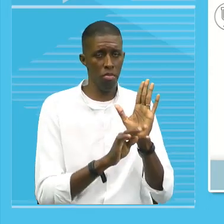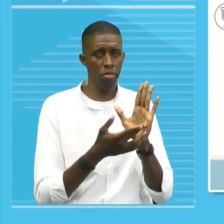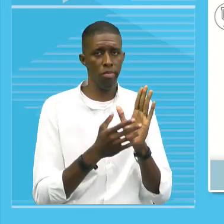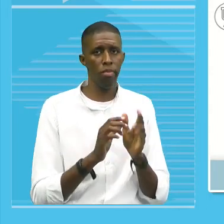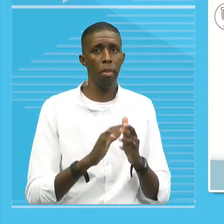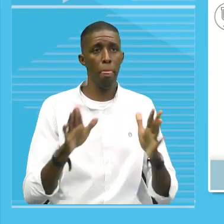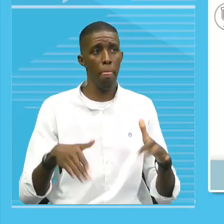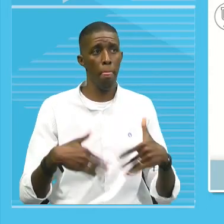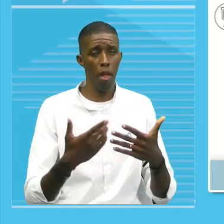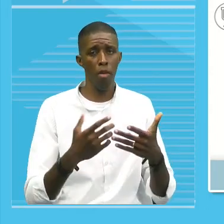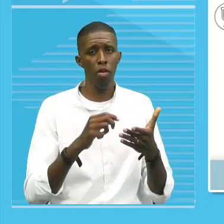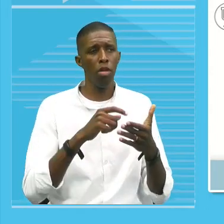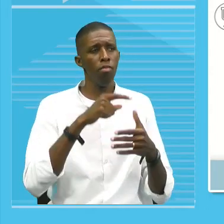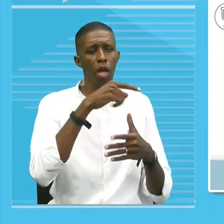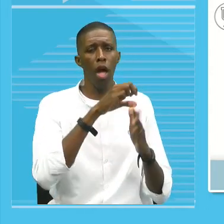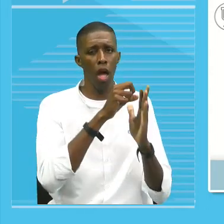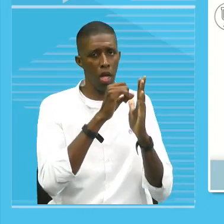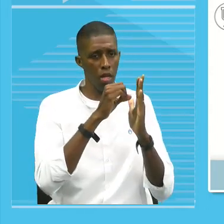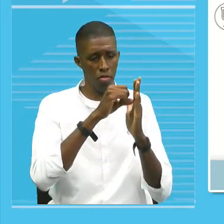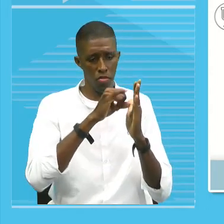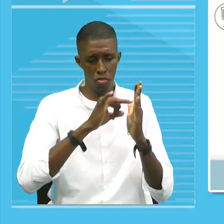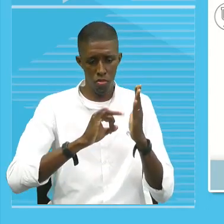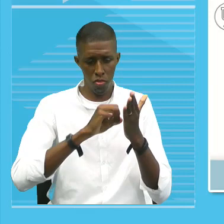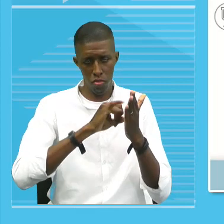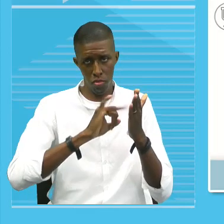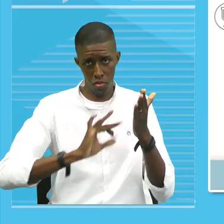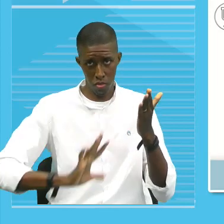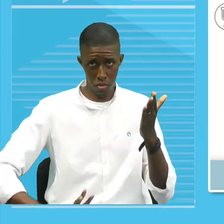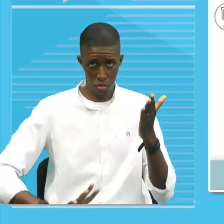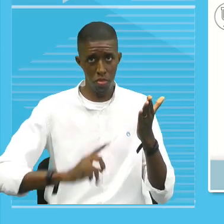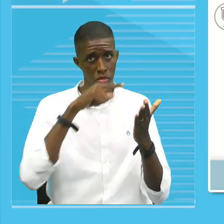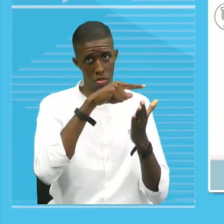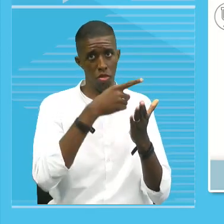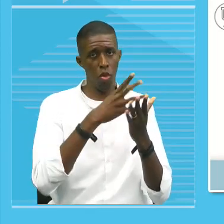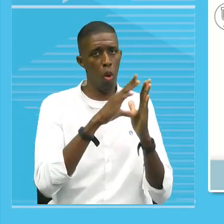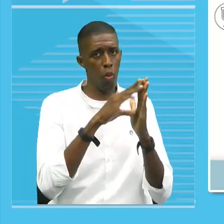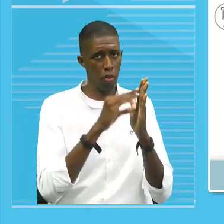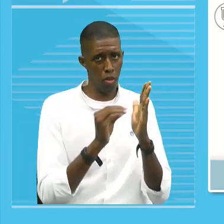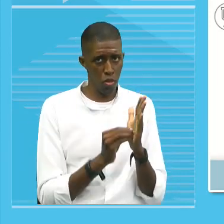uma universidade não lembro agora exatamente mas vamos